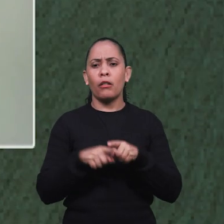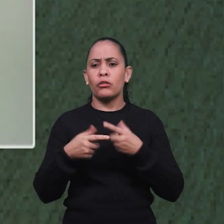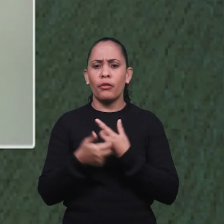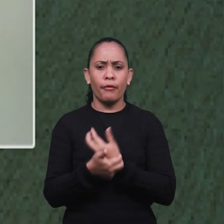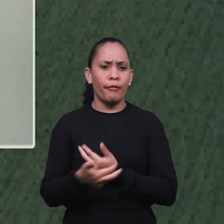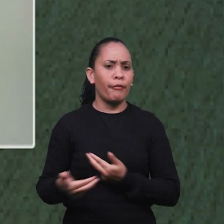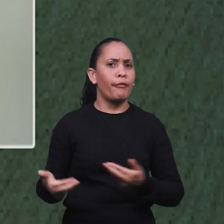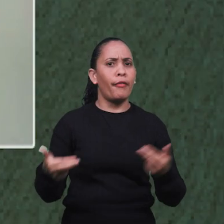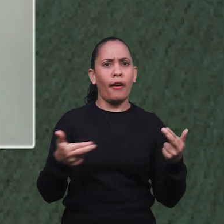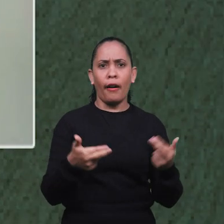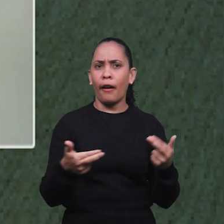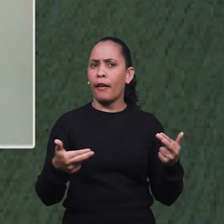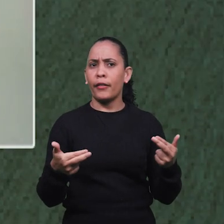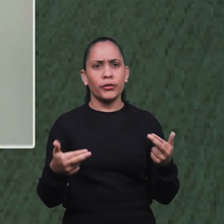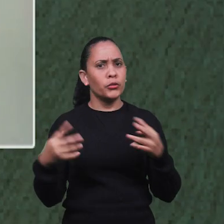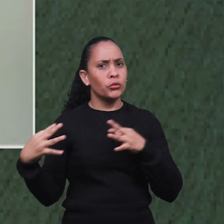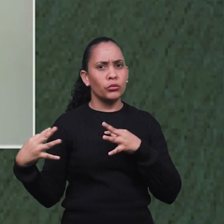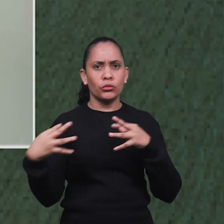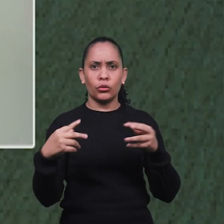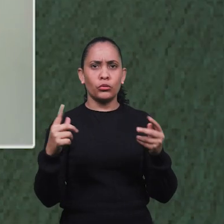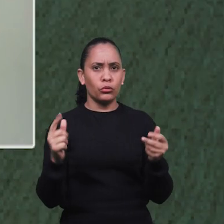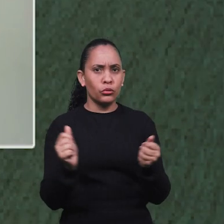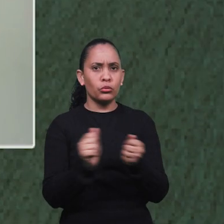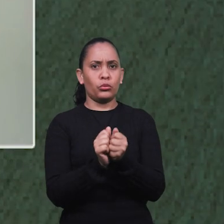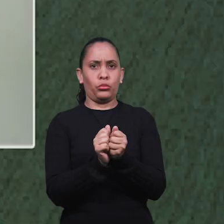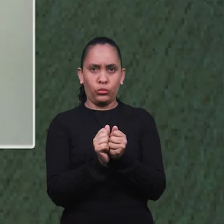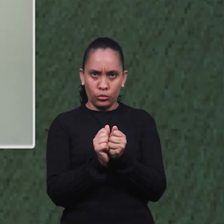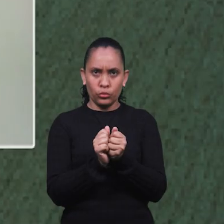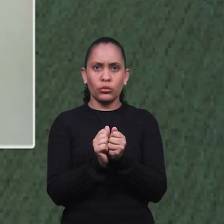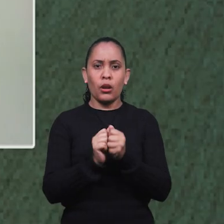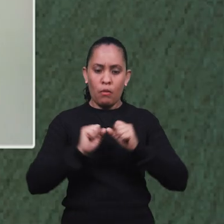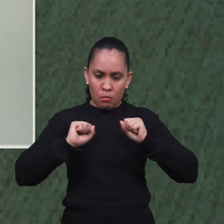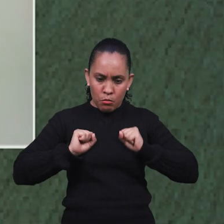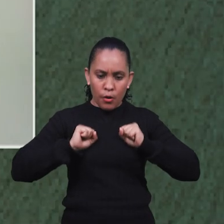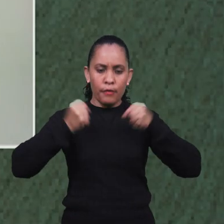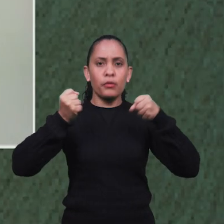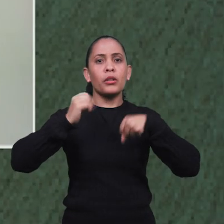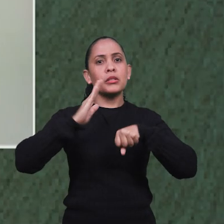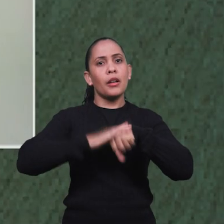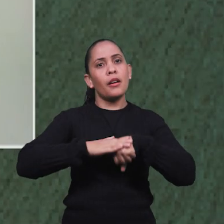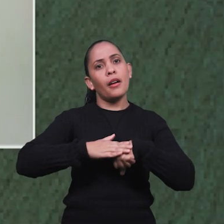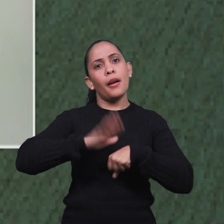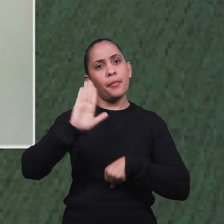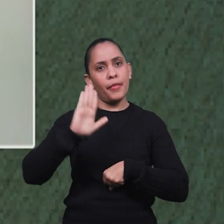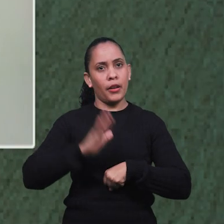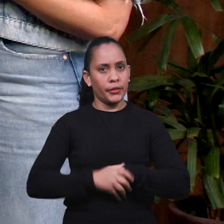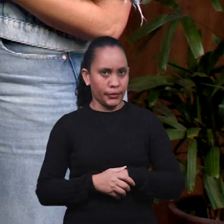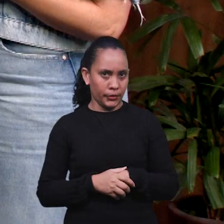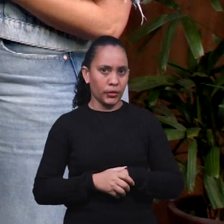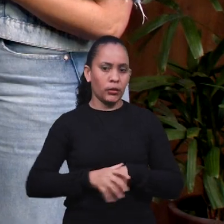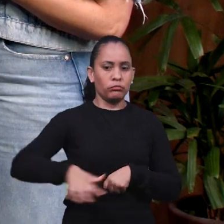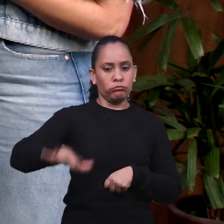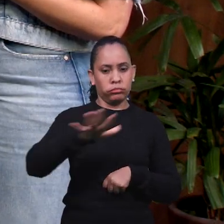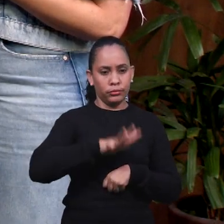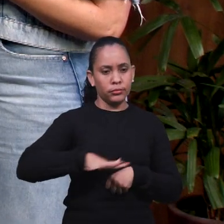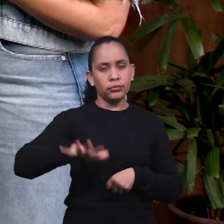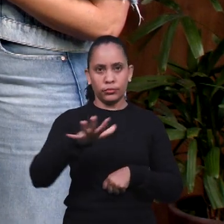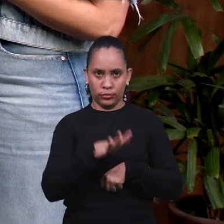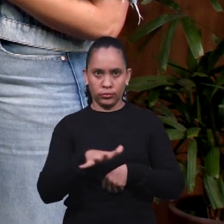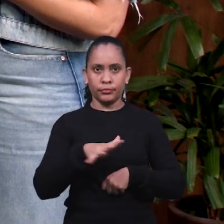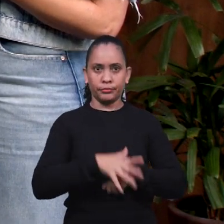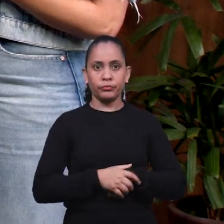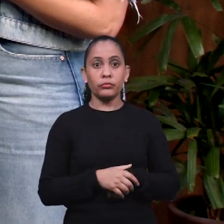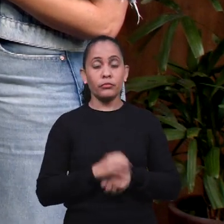ramo de crédito, em qualquer ramo, você juntar as pessoas para você ganhar uma força maior, uma expressão maior no mercado,